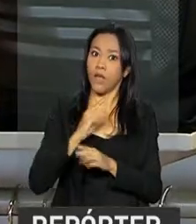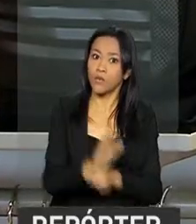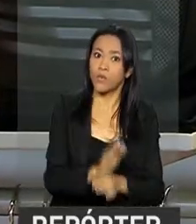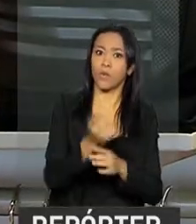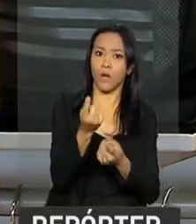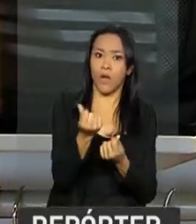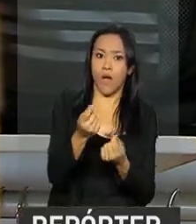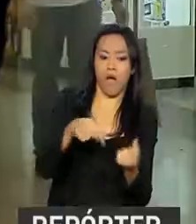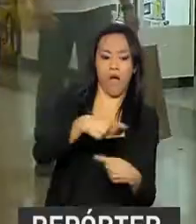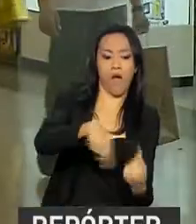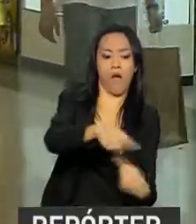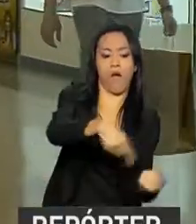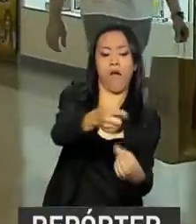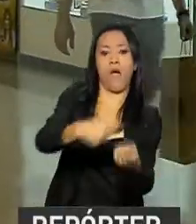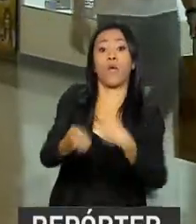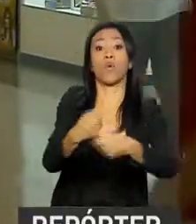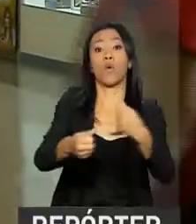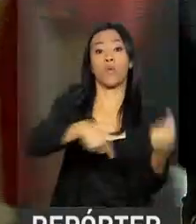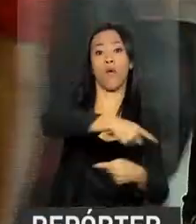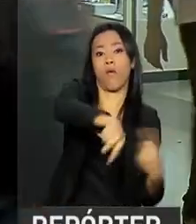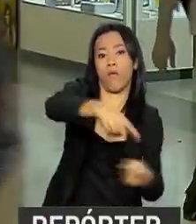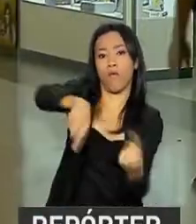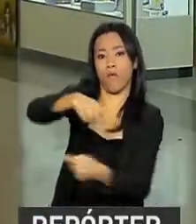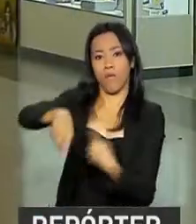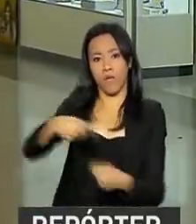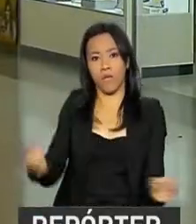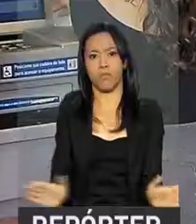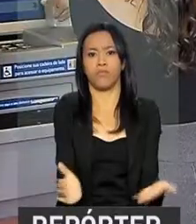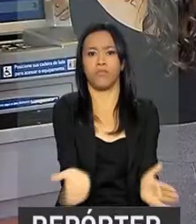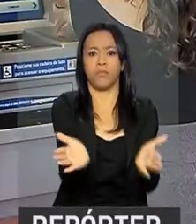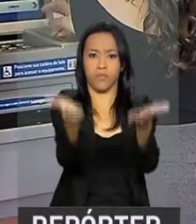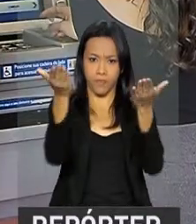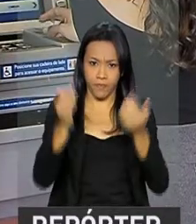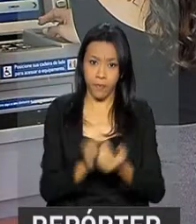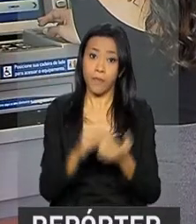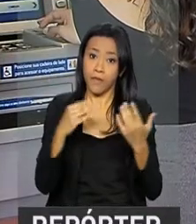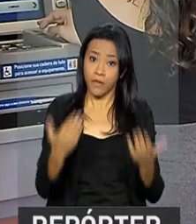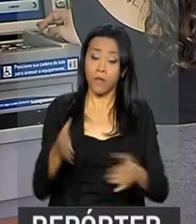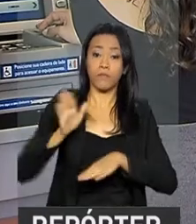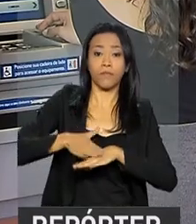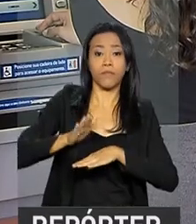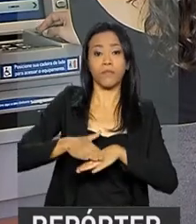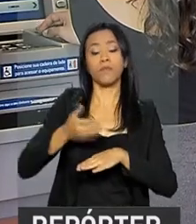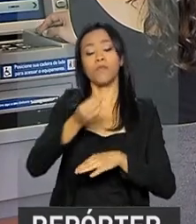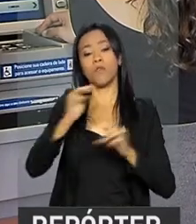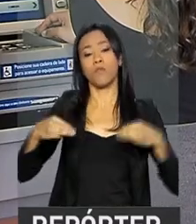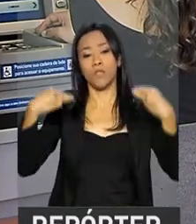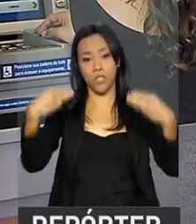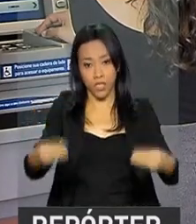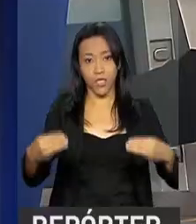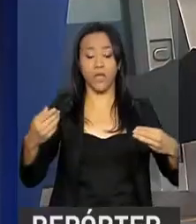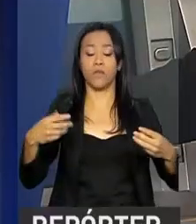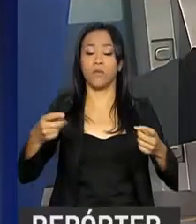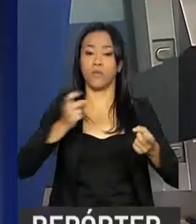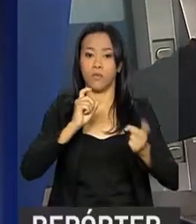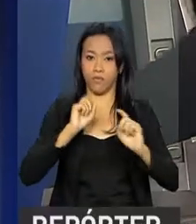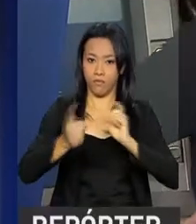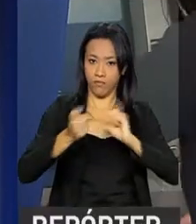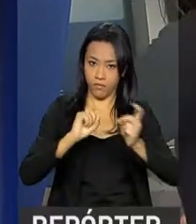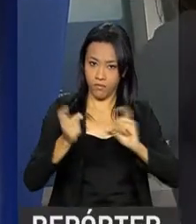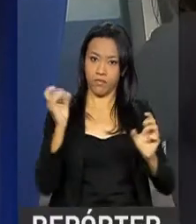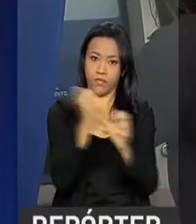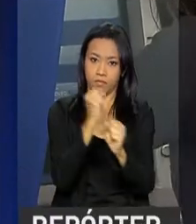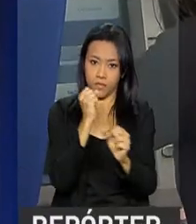governo, melhorou o consumo e estimulou o mercado de trabalho. Segundo o Ministério do Planejamento, Desenvolvimento e Gestão, o saque